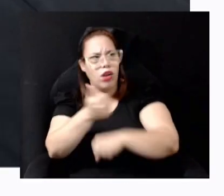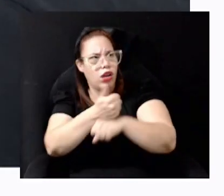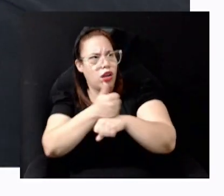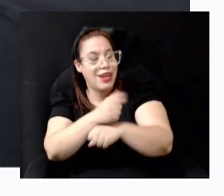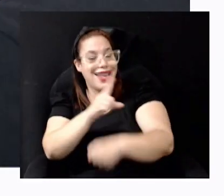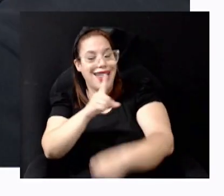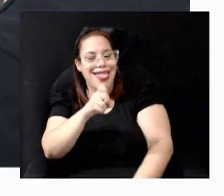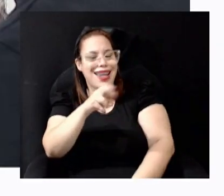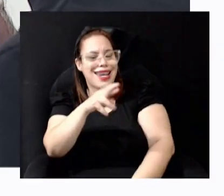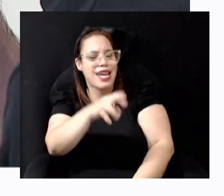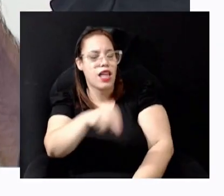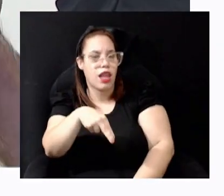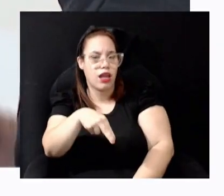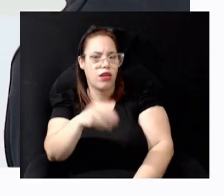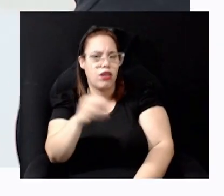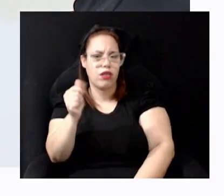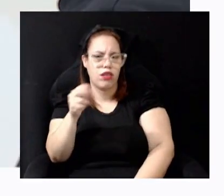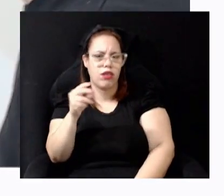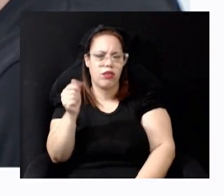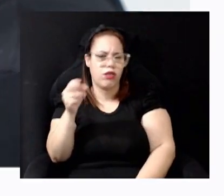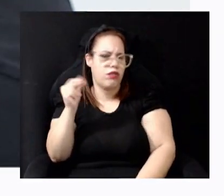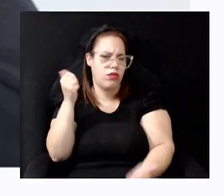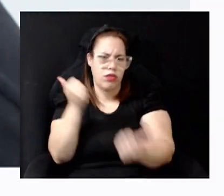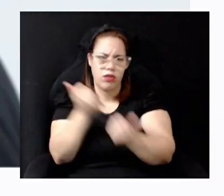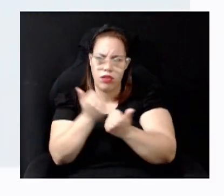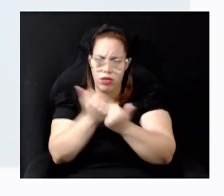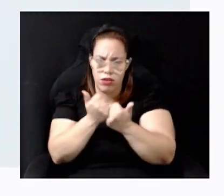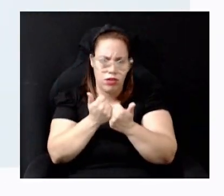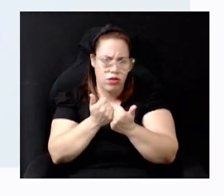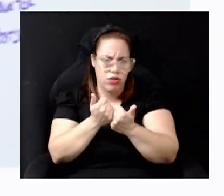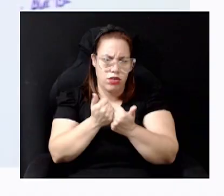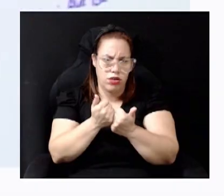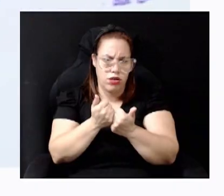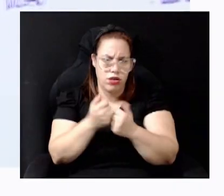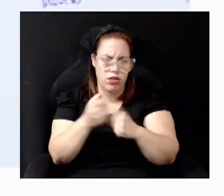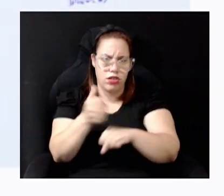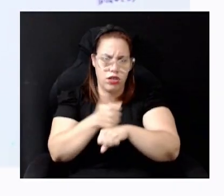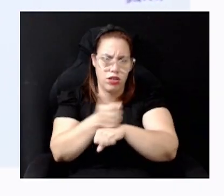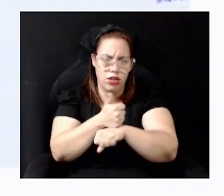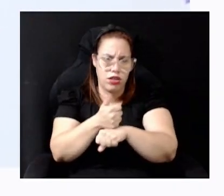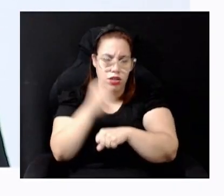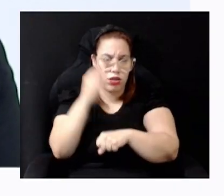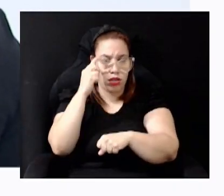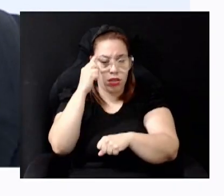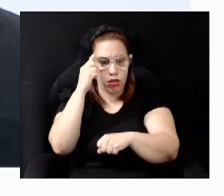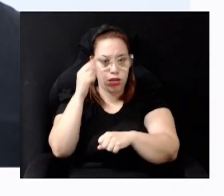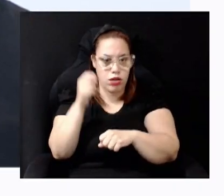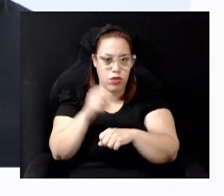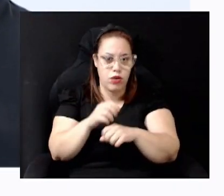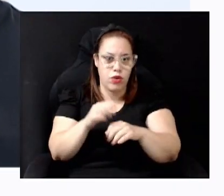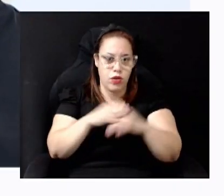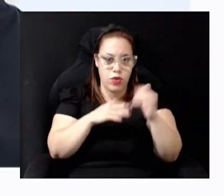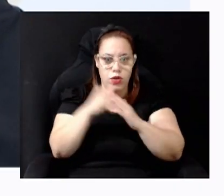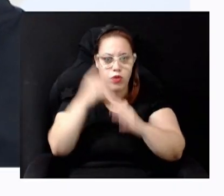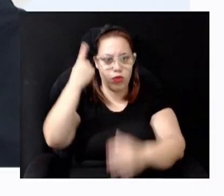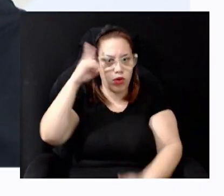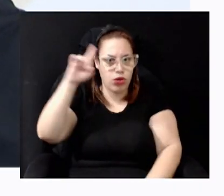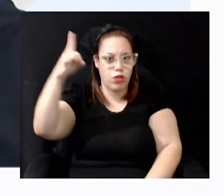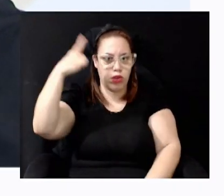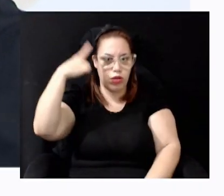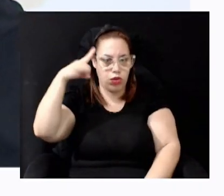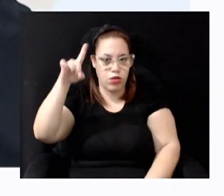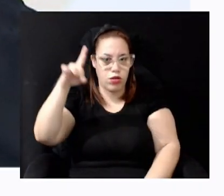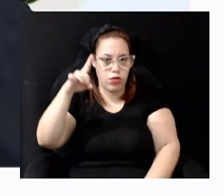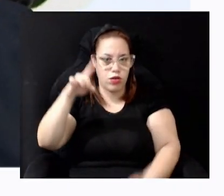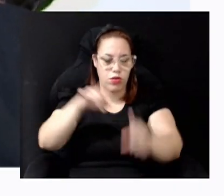uma profissão já consolidada, né? A gente tem designers construindo, né, e projetando produtos do nosso dia a dia, né, como eletrodomésticos,